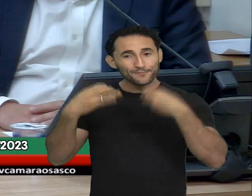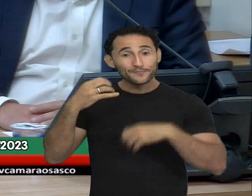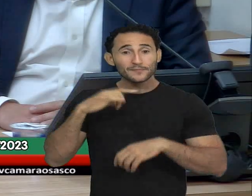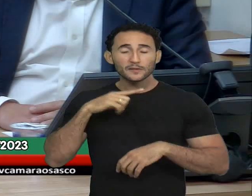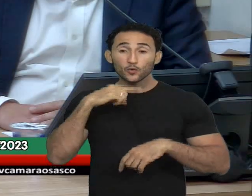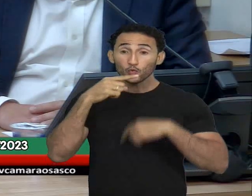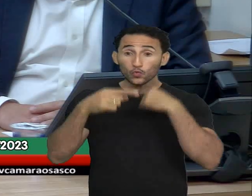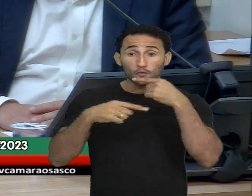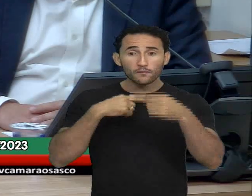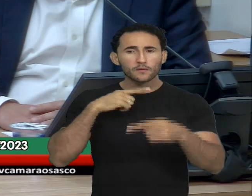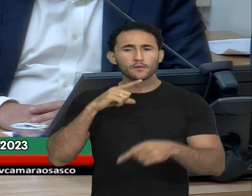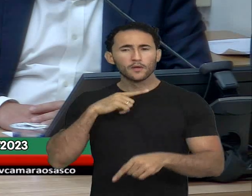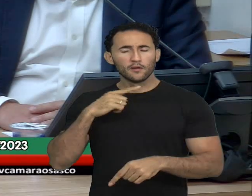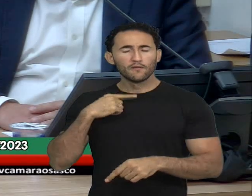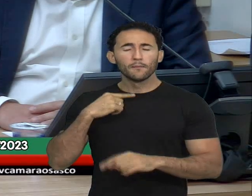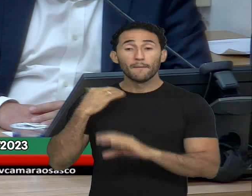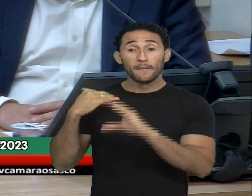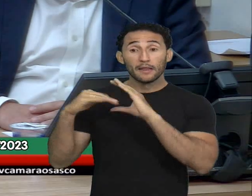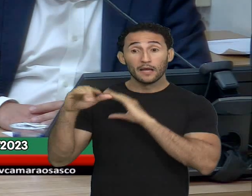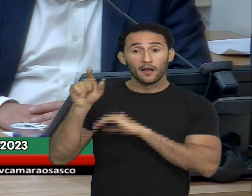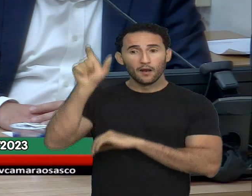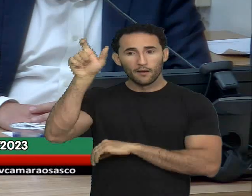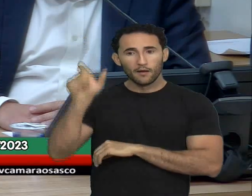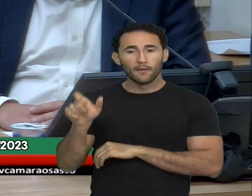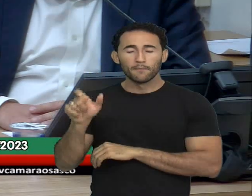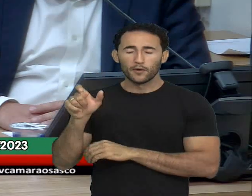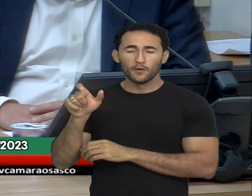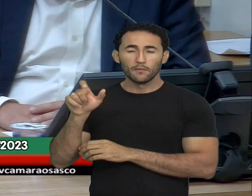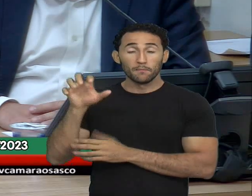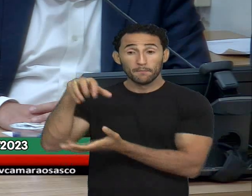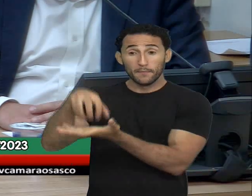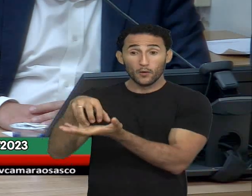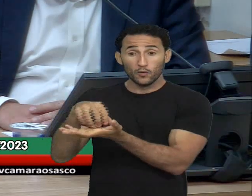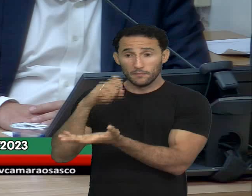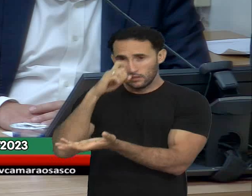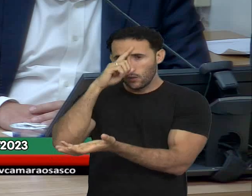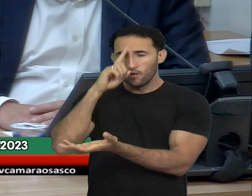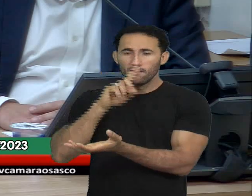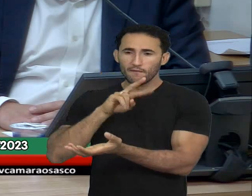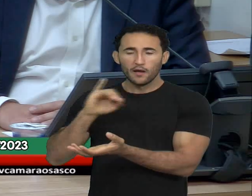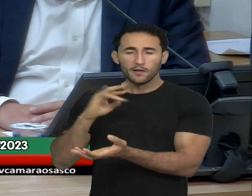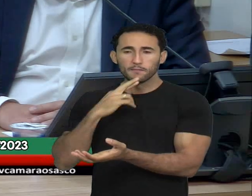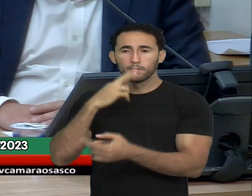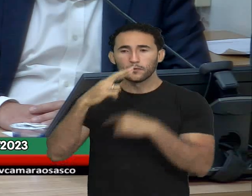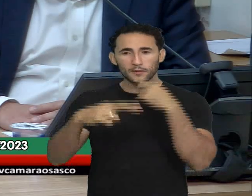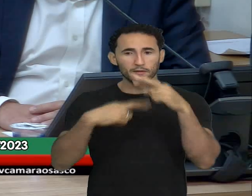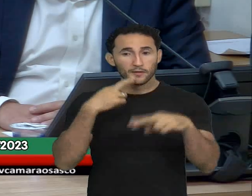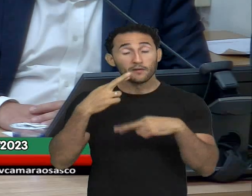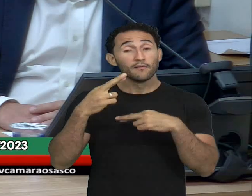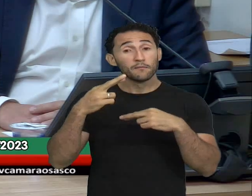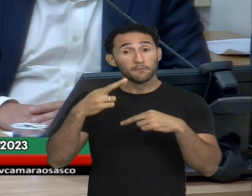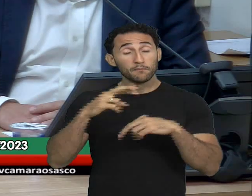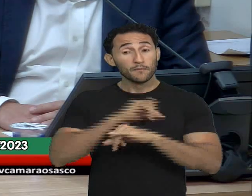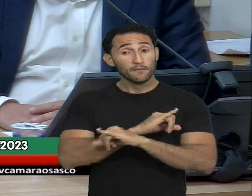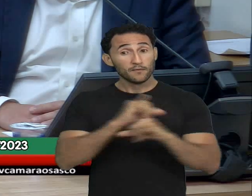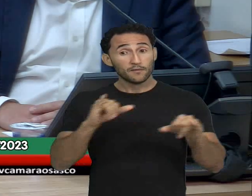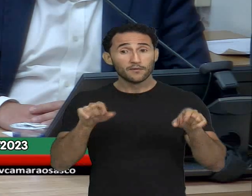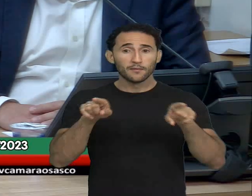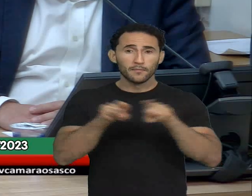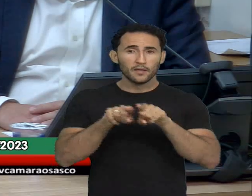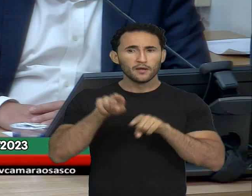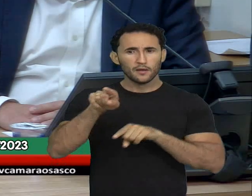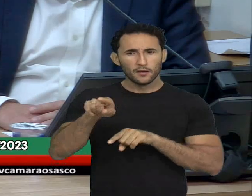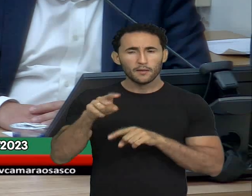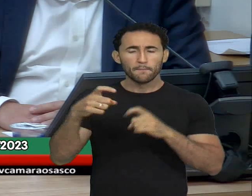vamos encaminhar para o hospital. E antes da gente terminar, eu queria lembrar aqui que o doutor também é um médico que faz transplante,